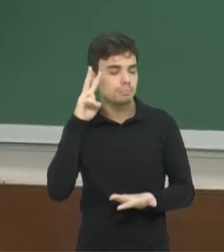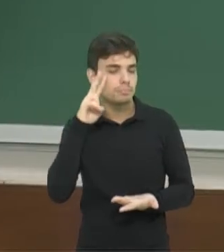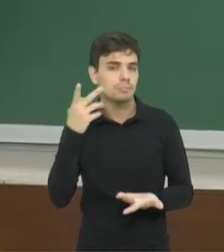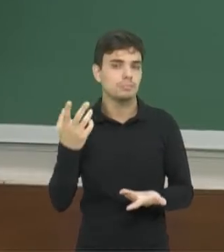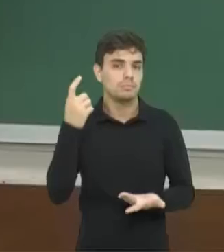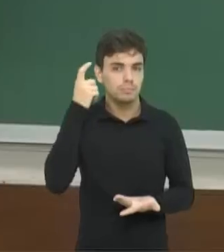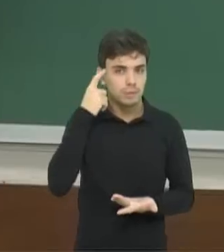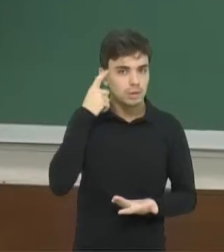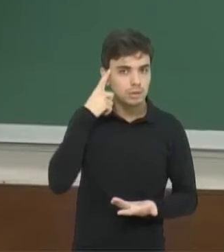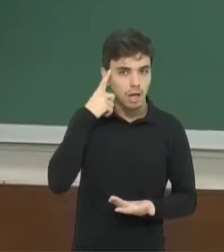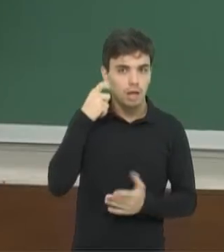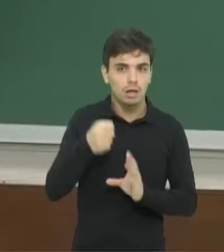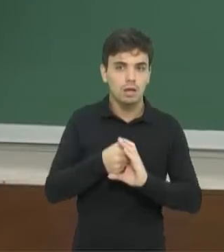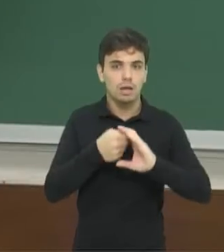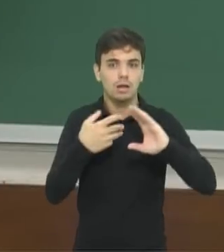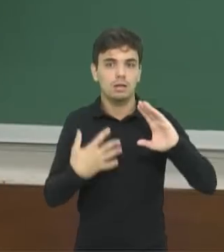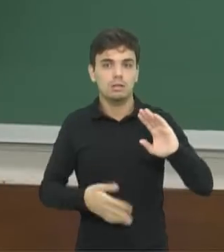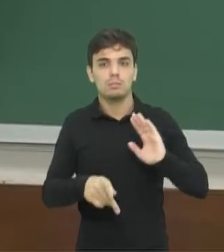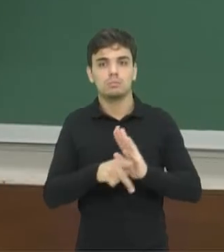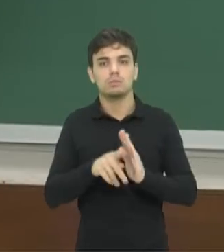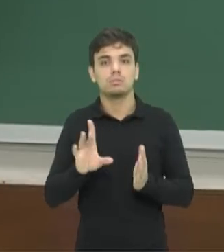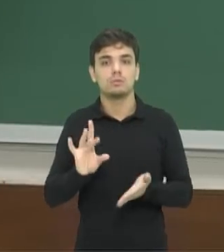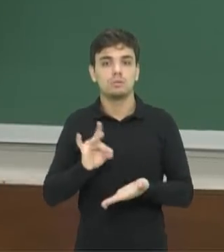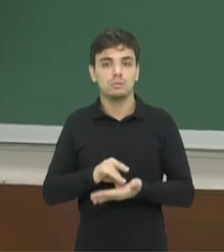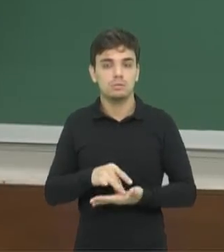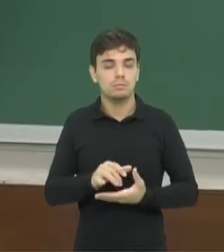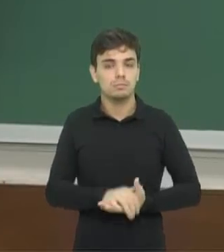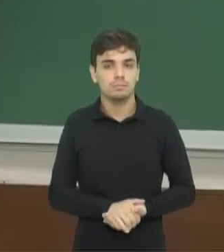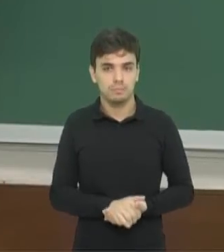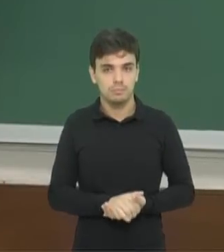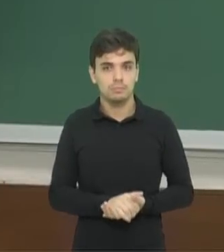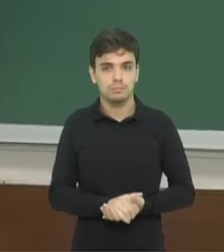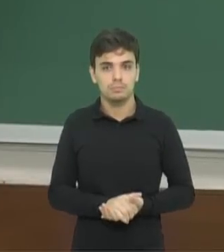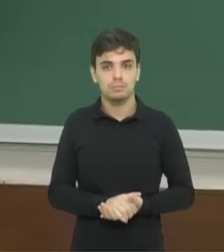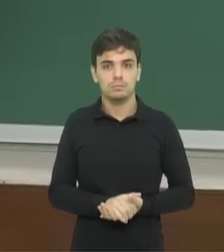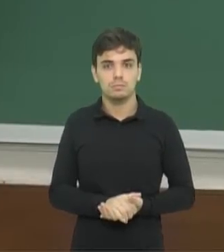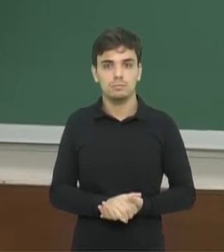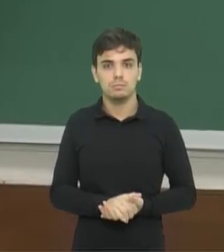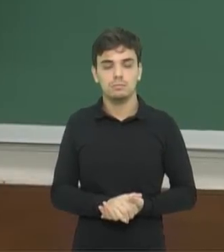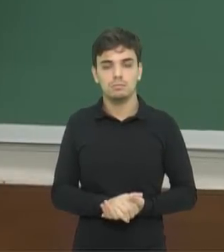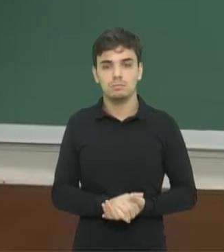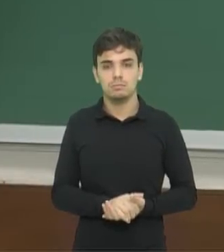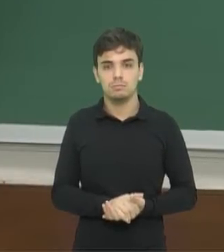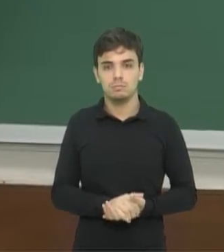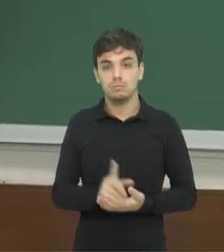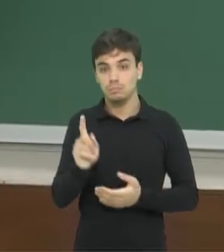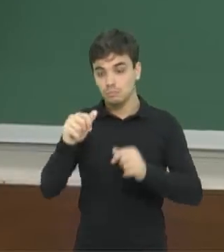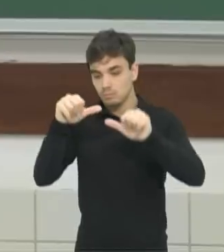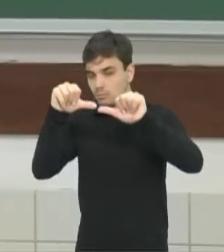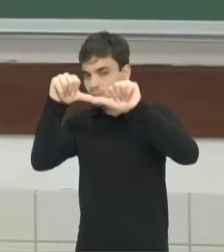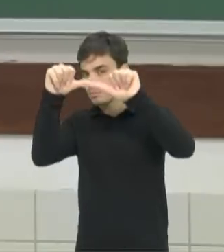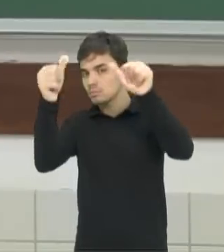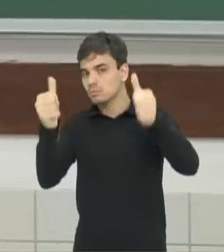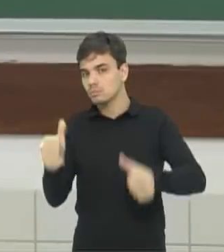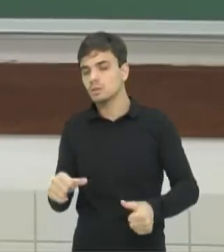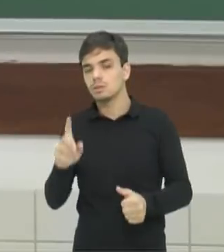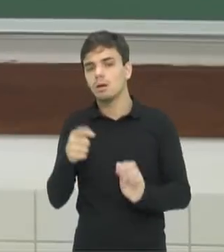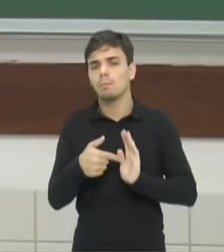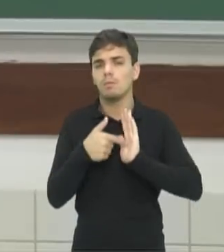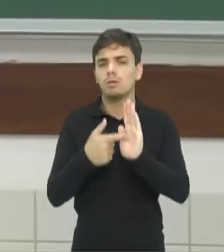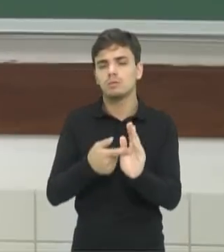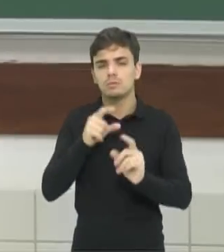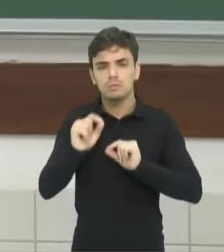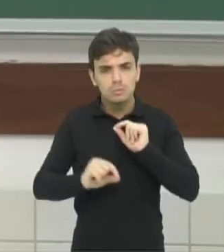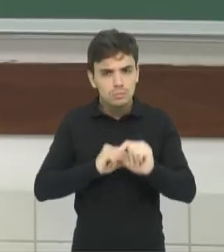característica do realismo que ele diz aqui já? É sem idealizar, né? Então, essa escultura, ela já mostra o quê? Ela já